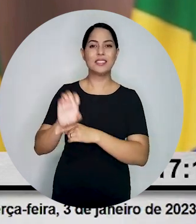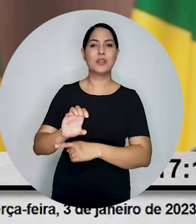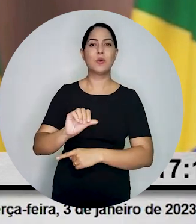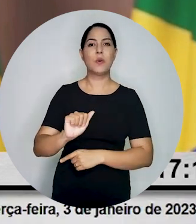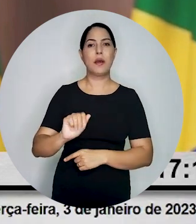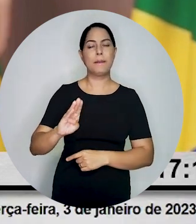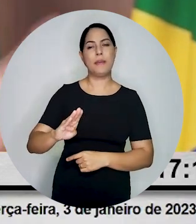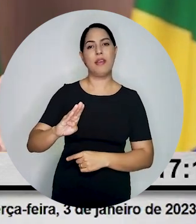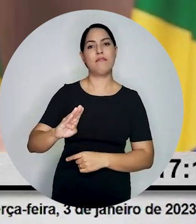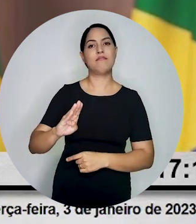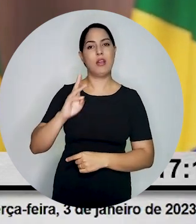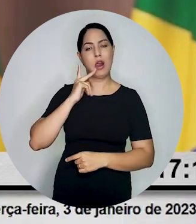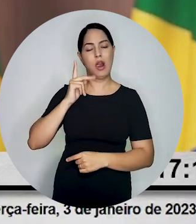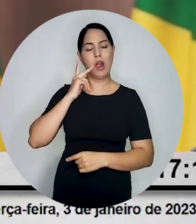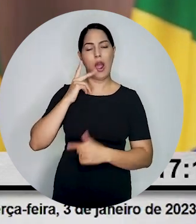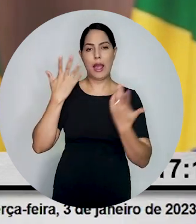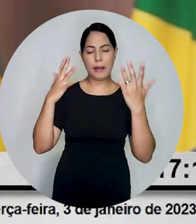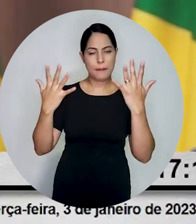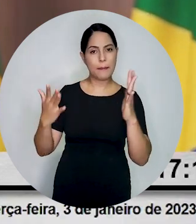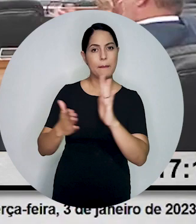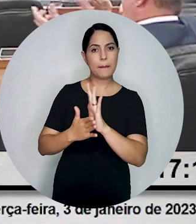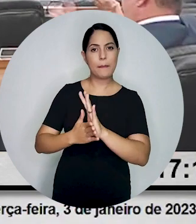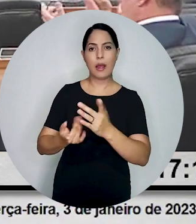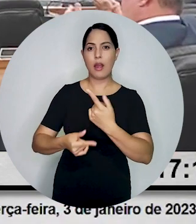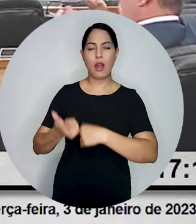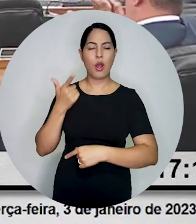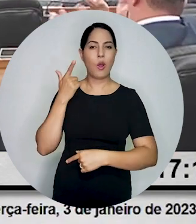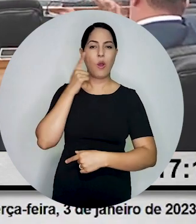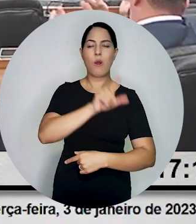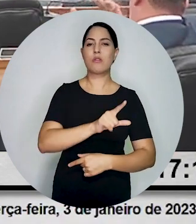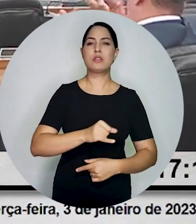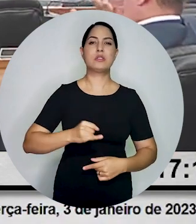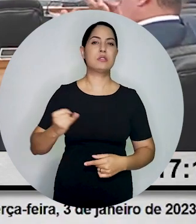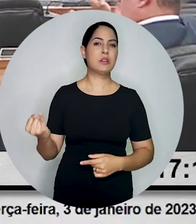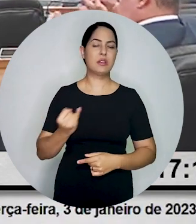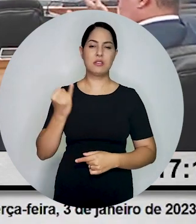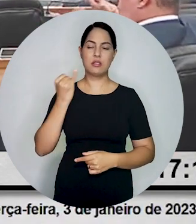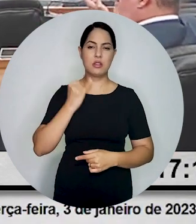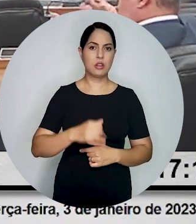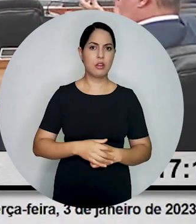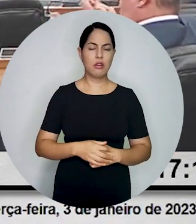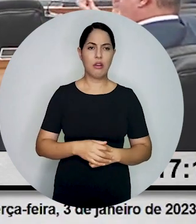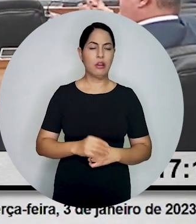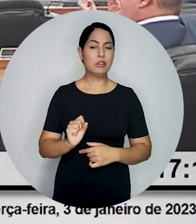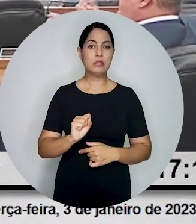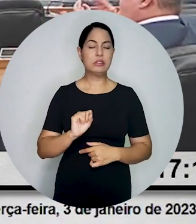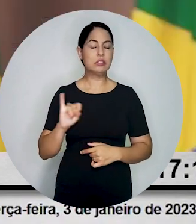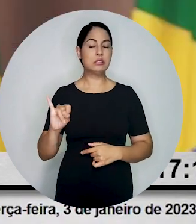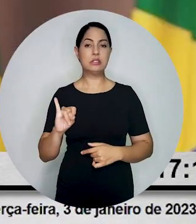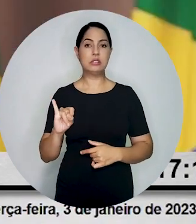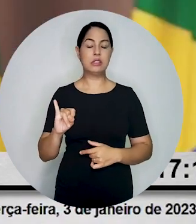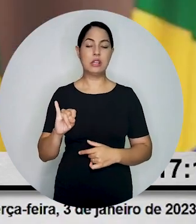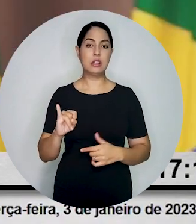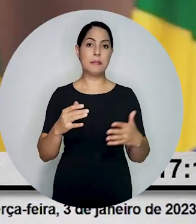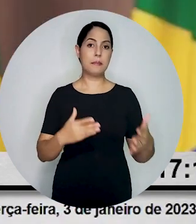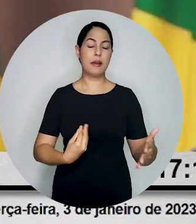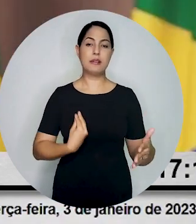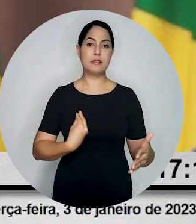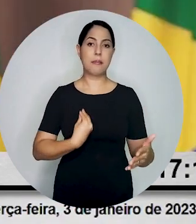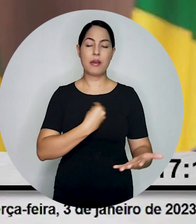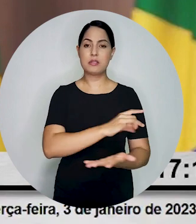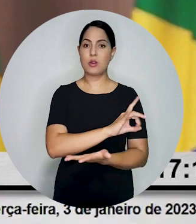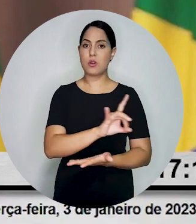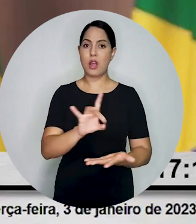pedir uma salva de palmas ao Conselho Estadual da OAB Ceará por essa conquista. Não teria se